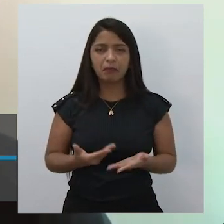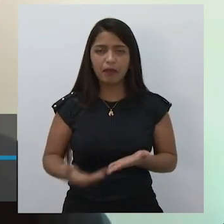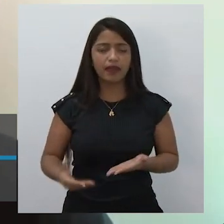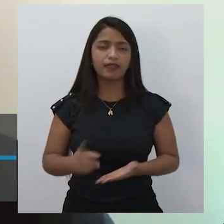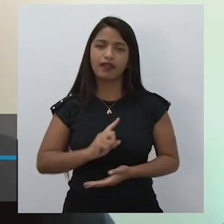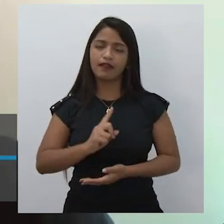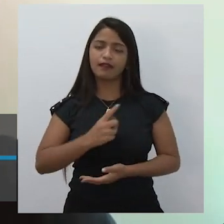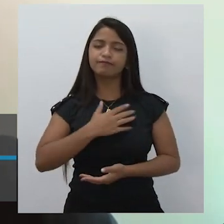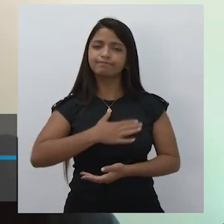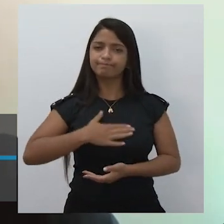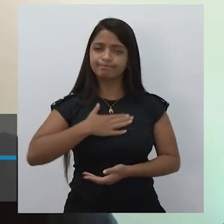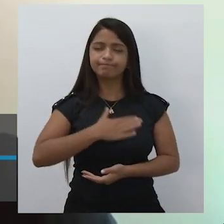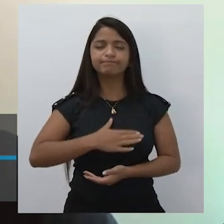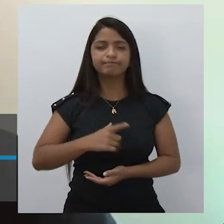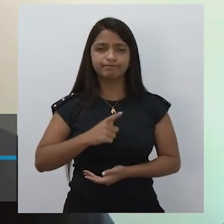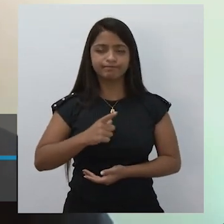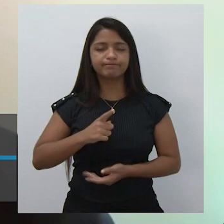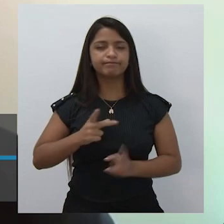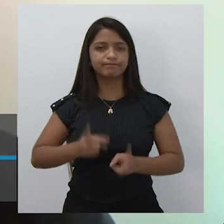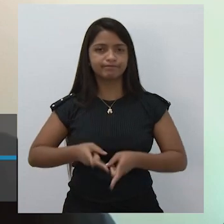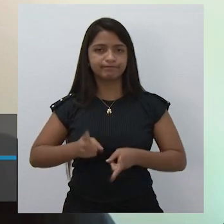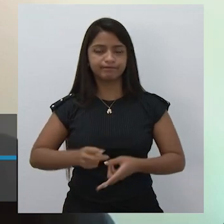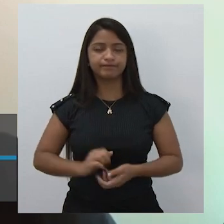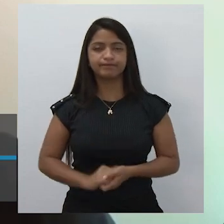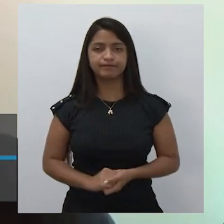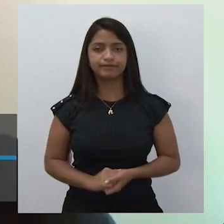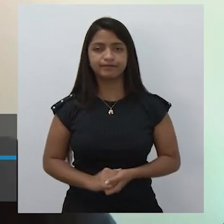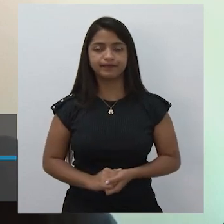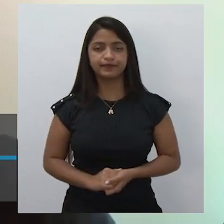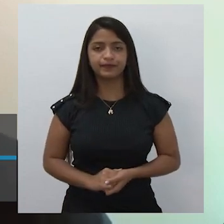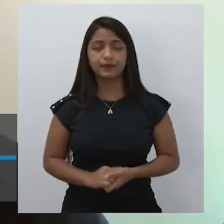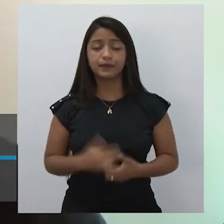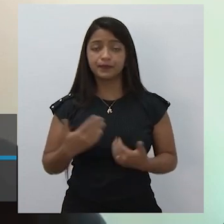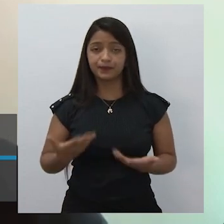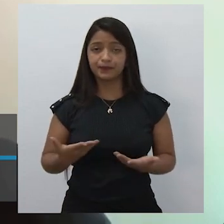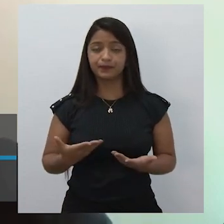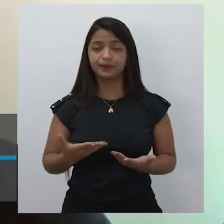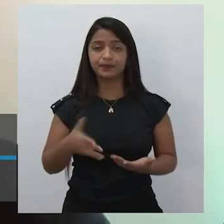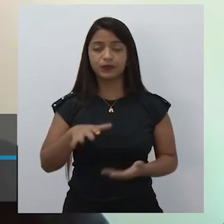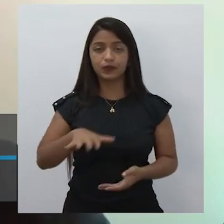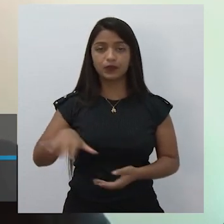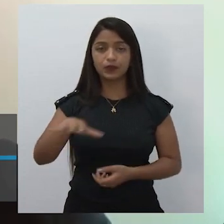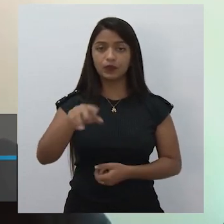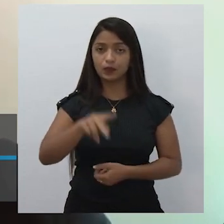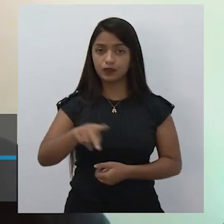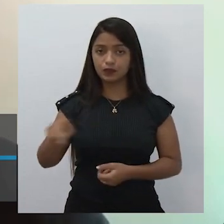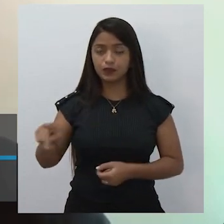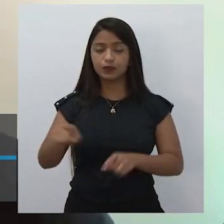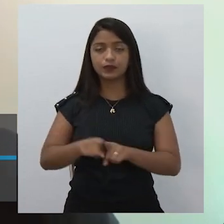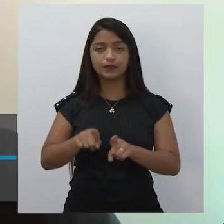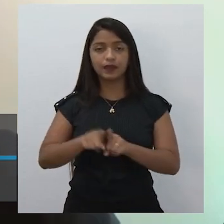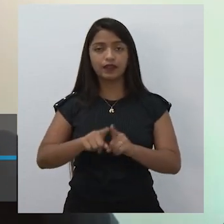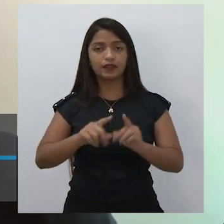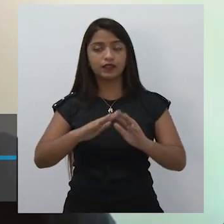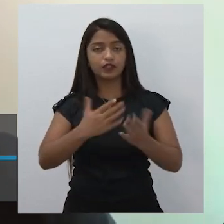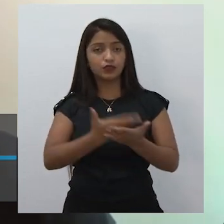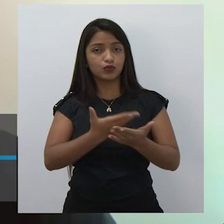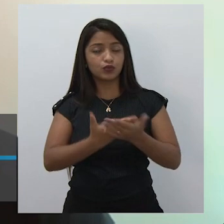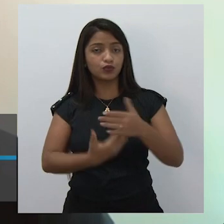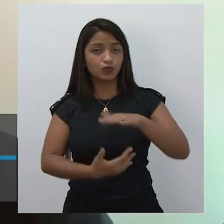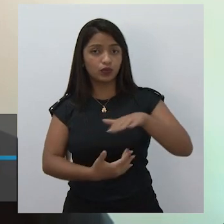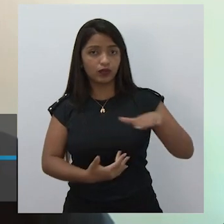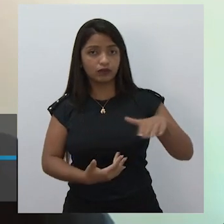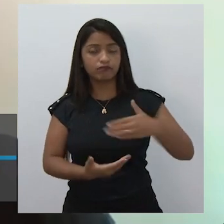este trabalho, que passarão, tanto professores e estudantes, passarão a